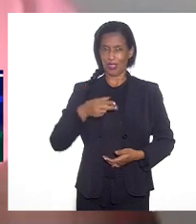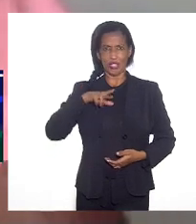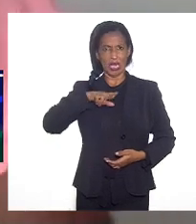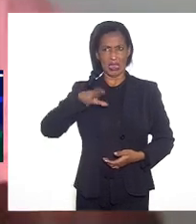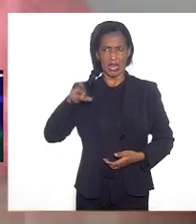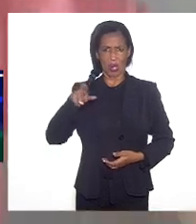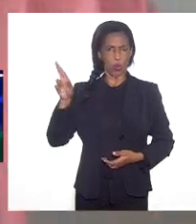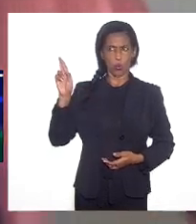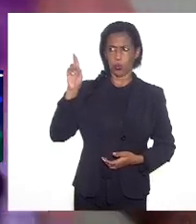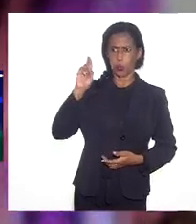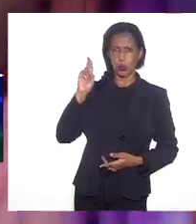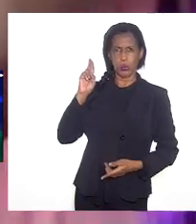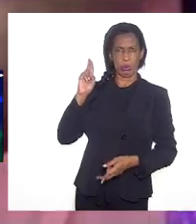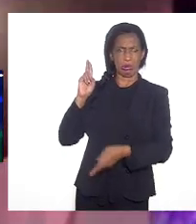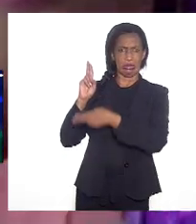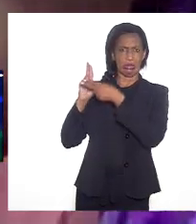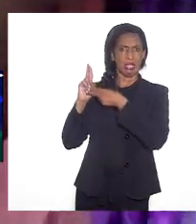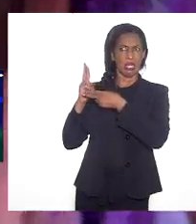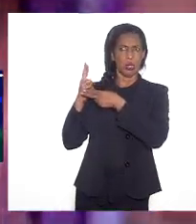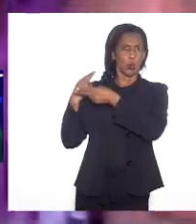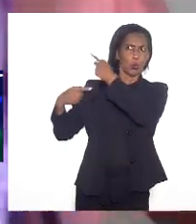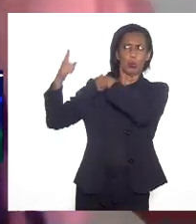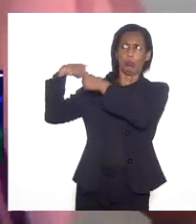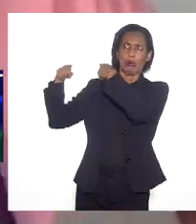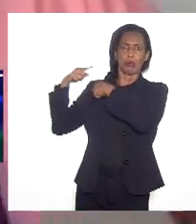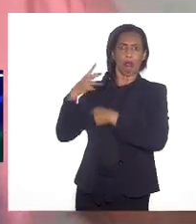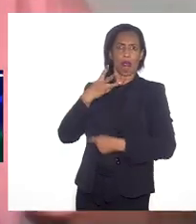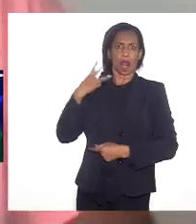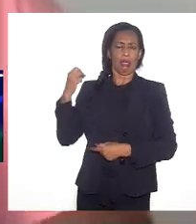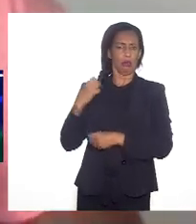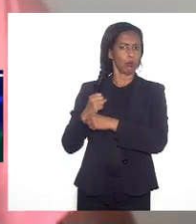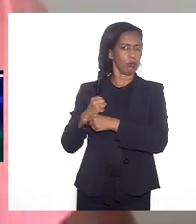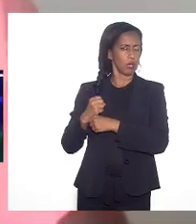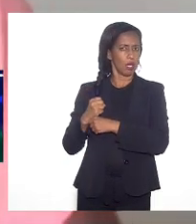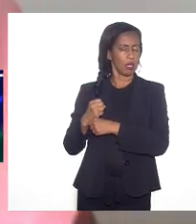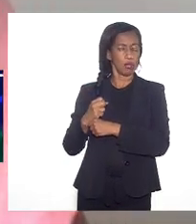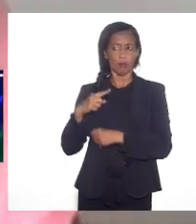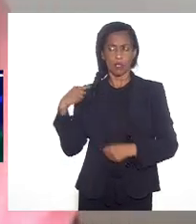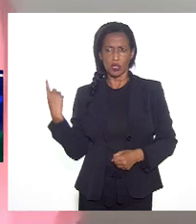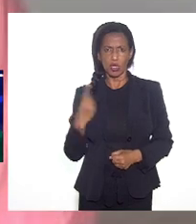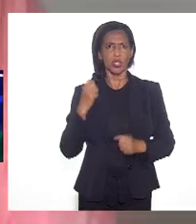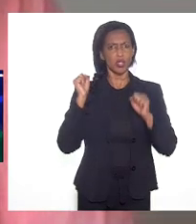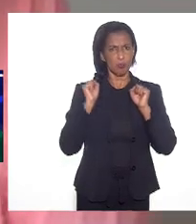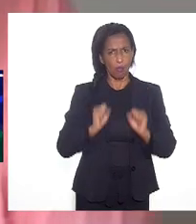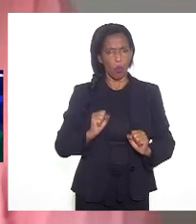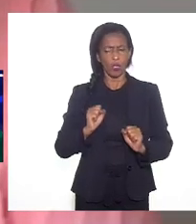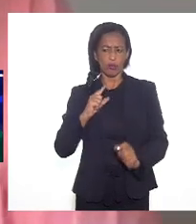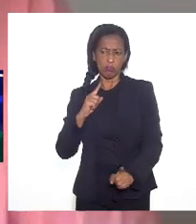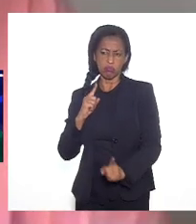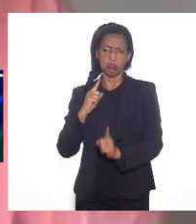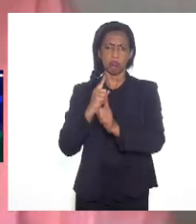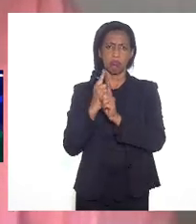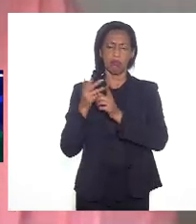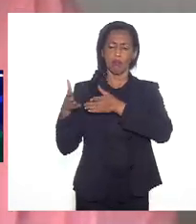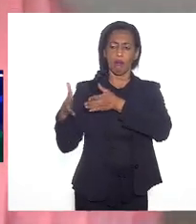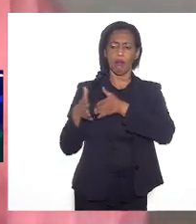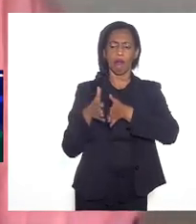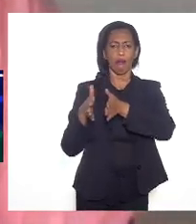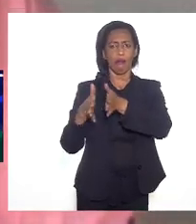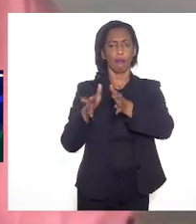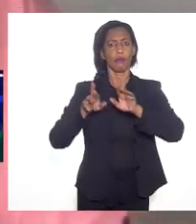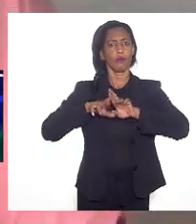nossa responsabilidade tudo o que aconteceu 300 anos antes, mas que a gente pode sim traçar caminhos diferentes. E aqui, com